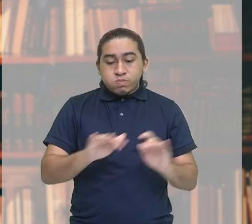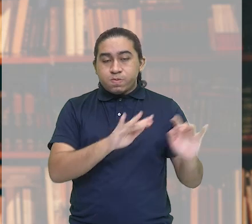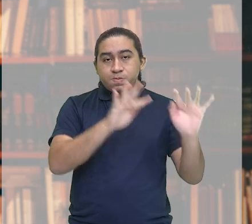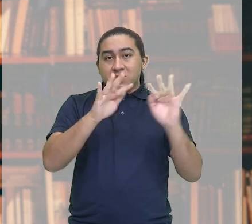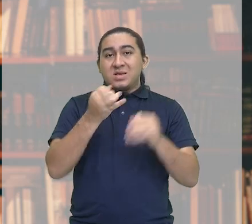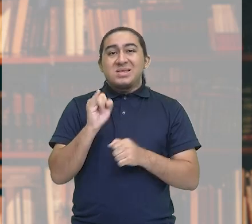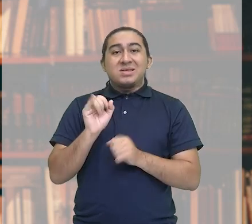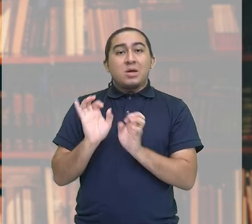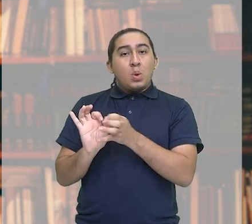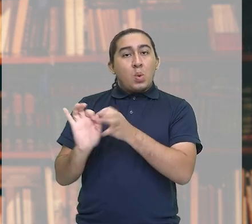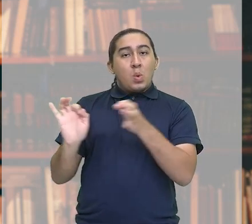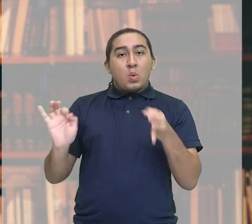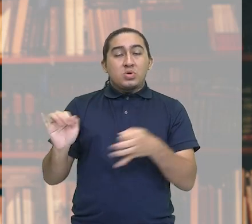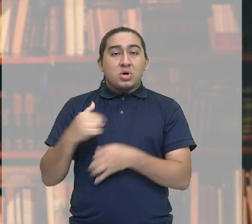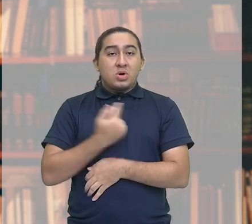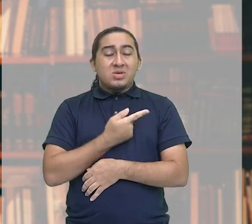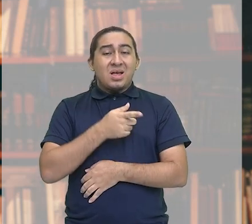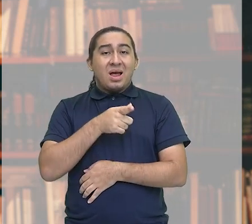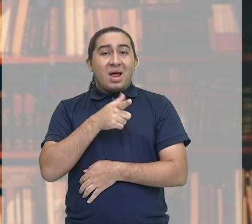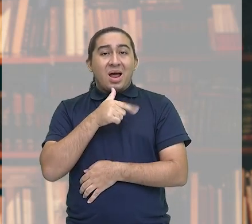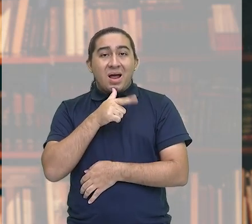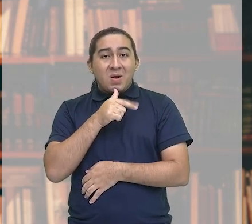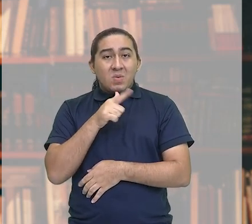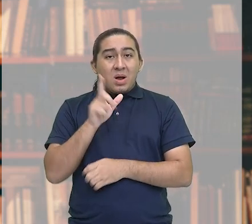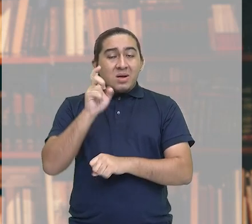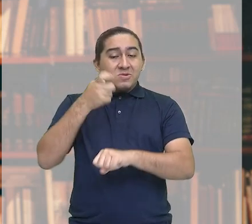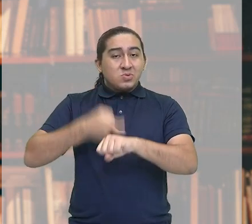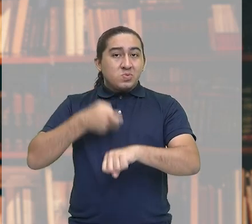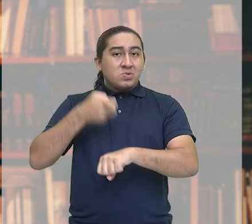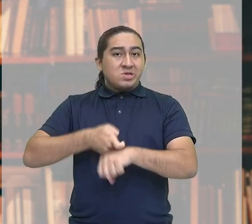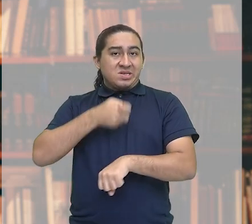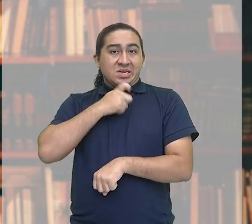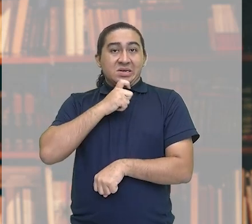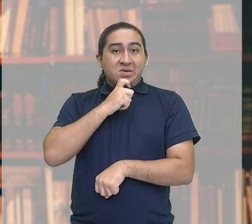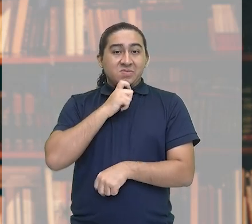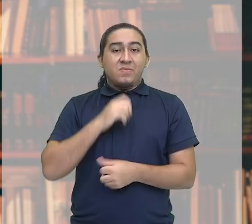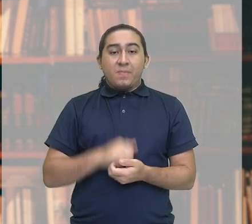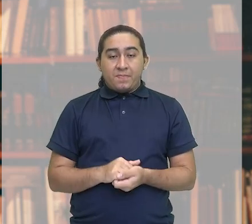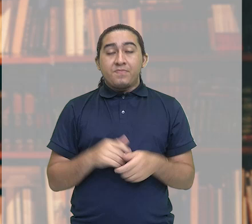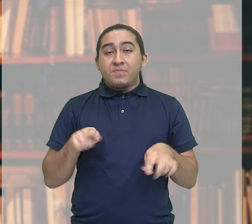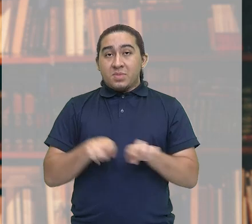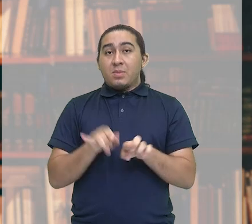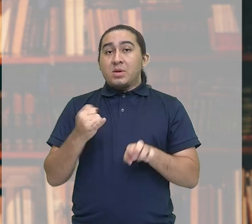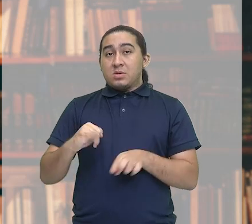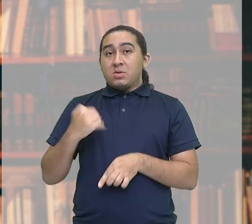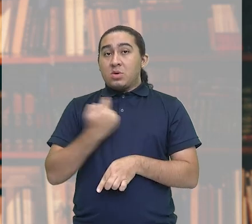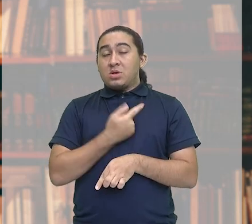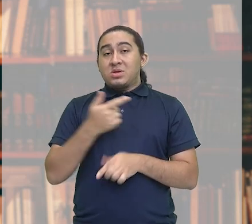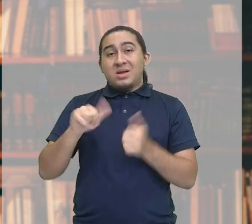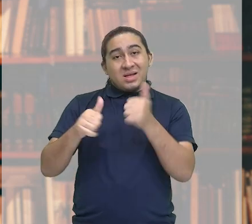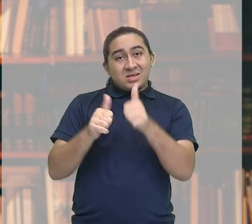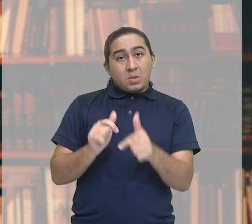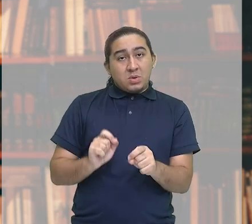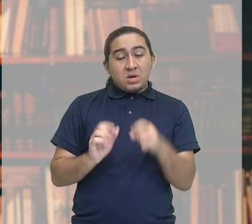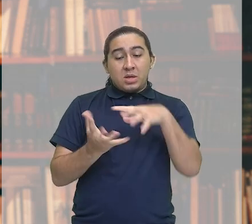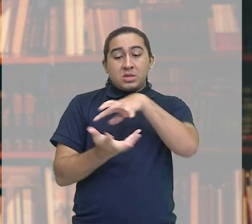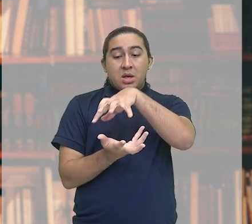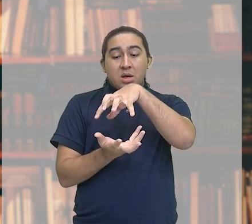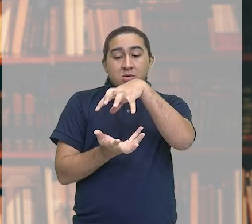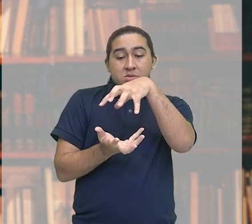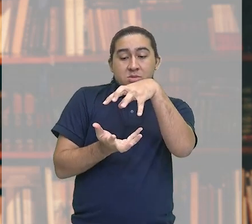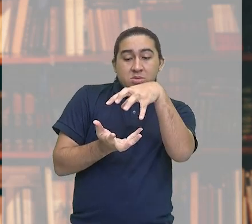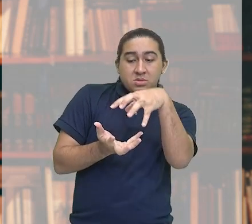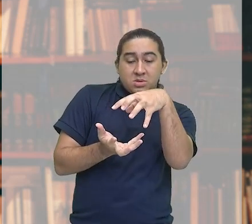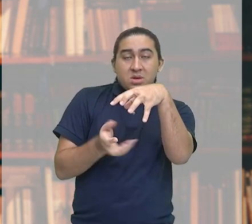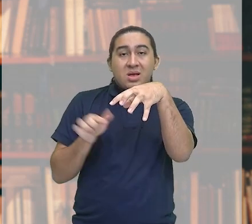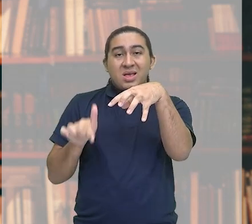um pouquinho mais longe, a nossa água poderia congelar. Se analisarmos também o grau de inclinação do eixo terrestre,